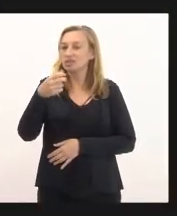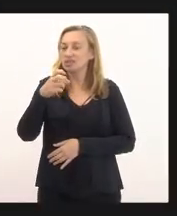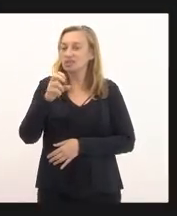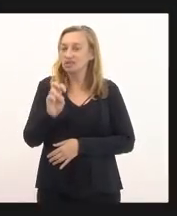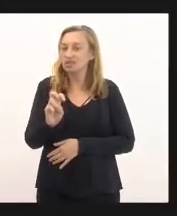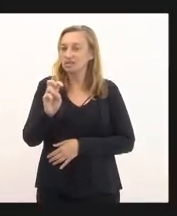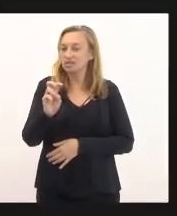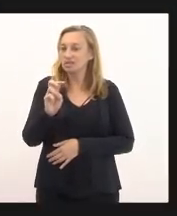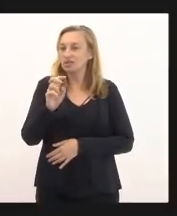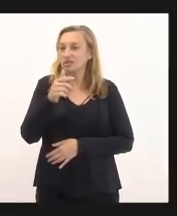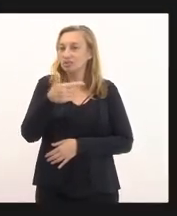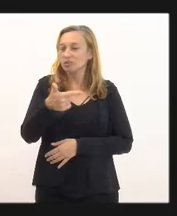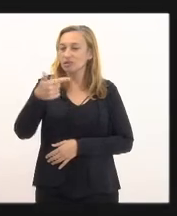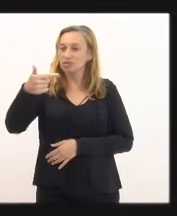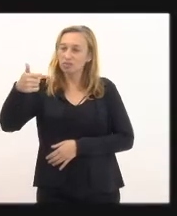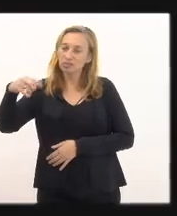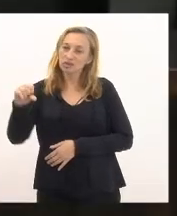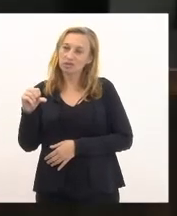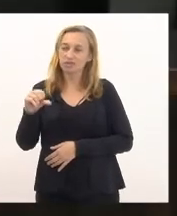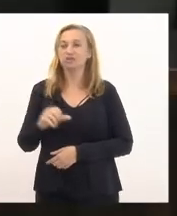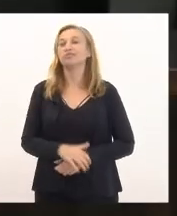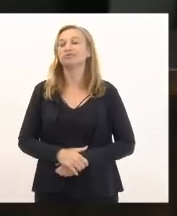625-2019. Copiou?